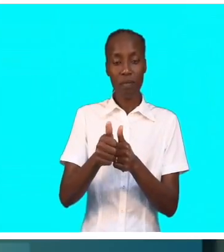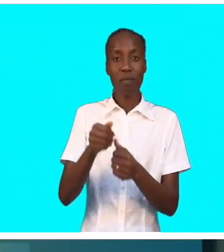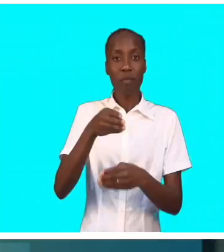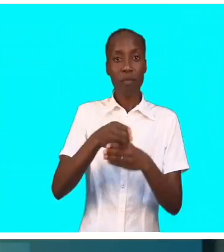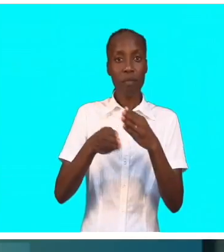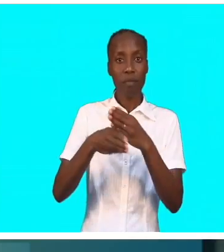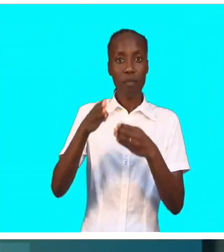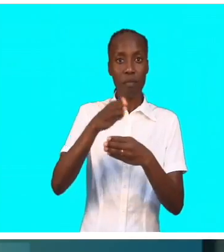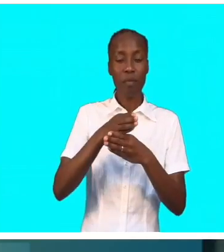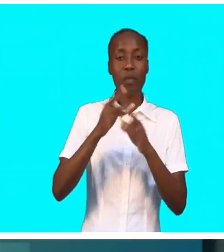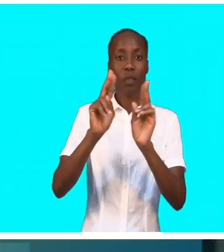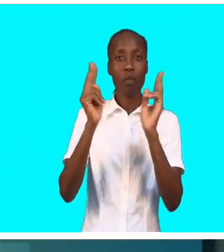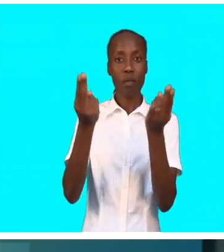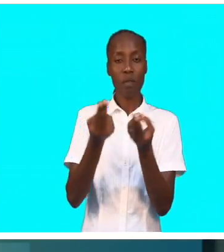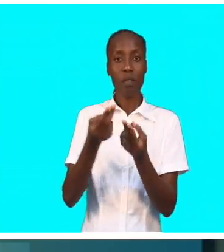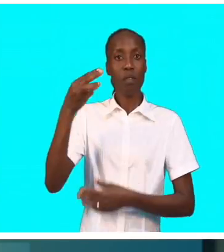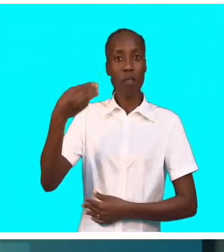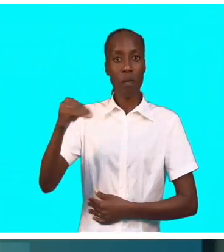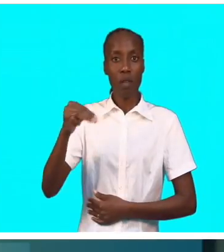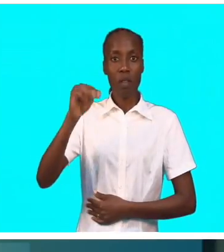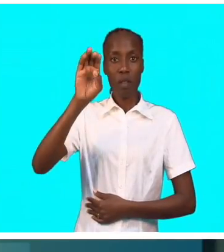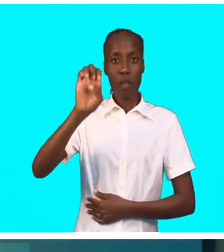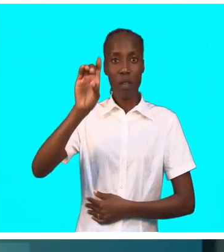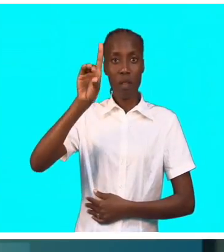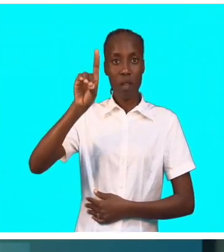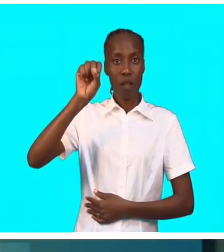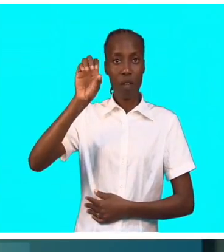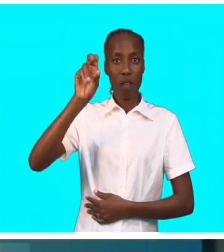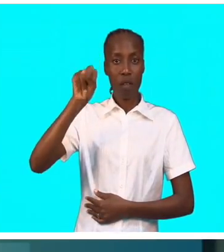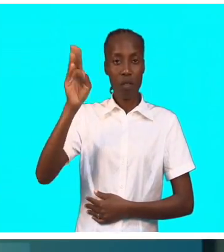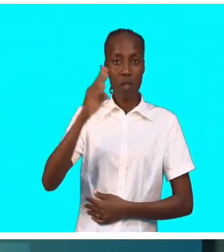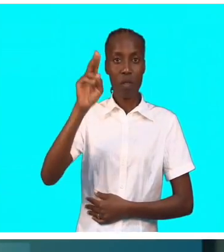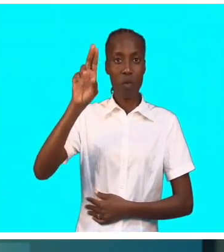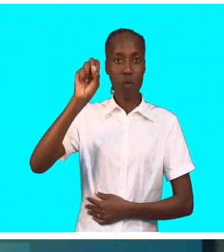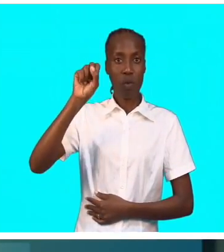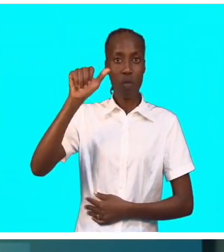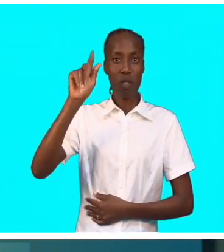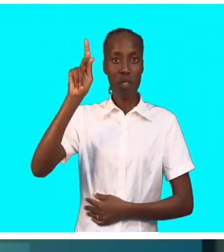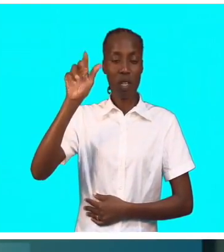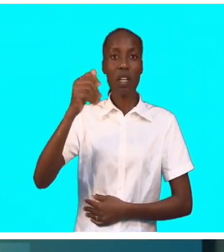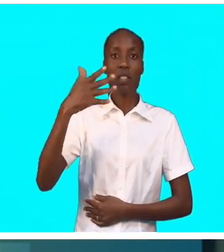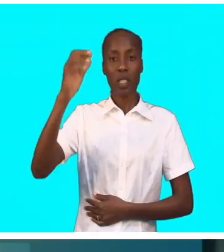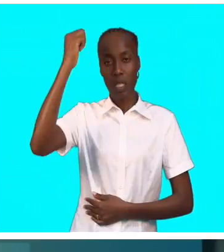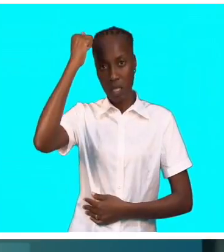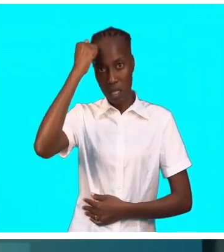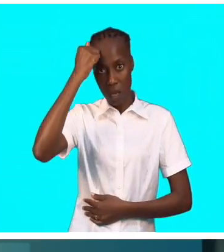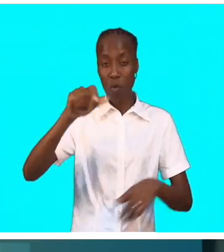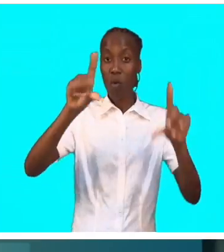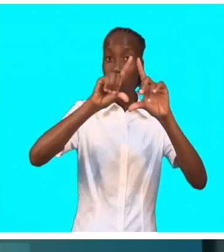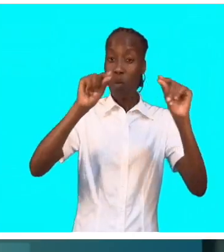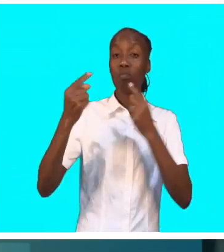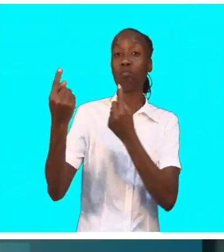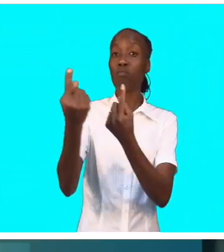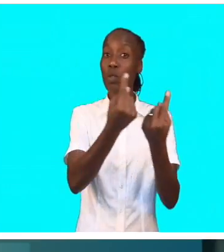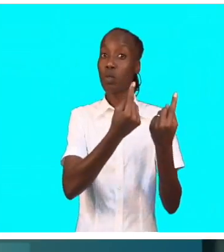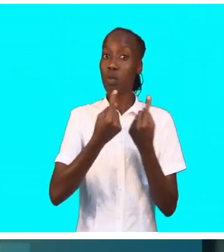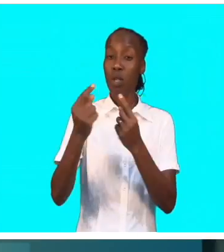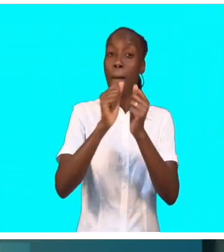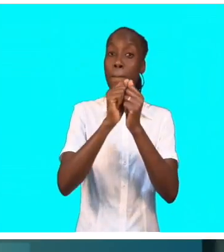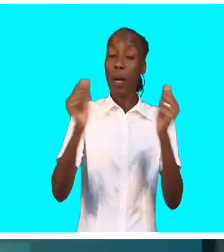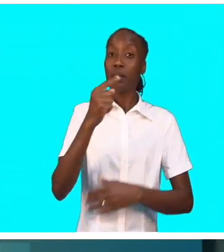das infraestruturas no município da Matal, Edson Osaka, reconhece os transtornos causados por esta situação,